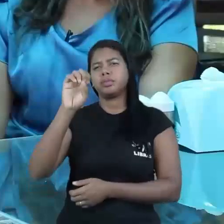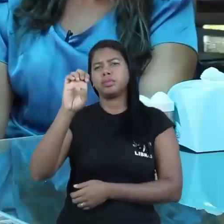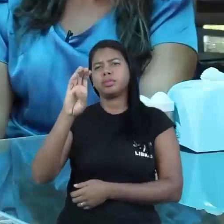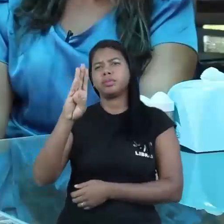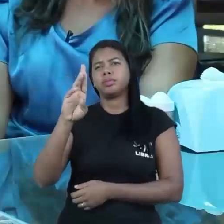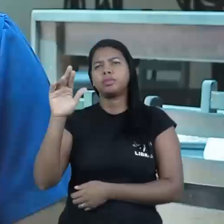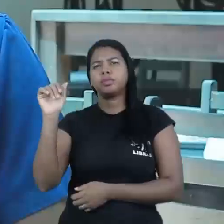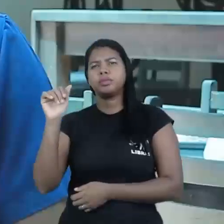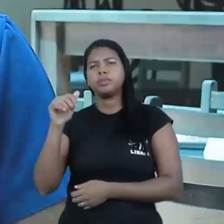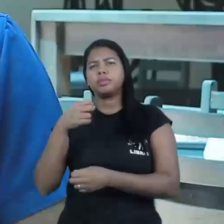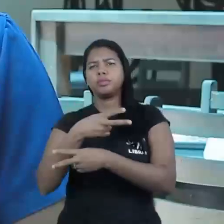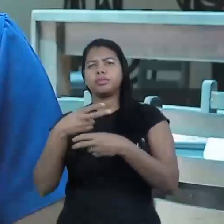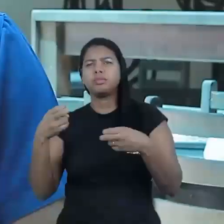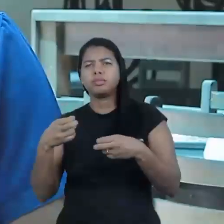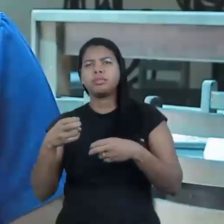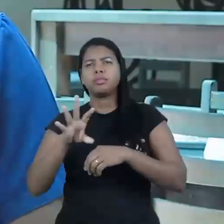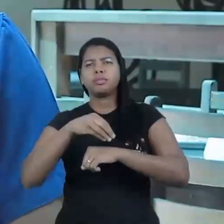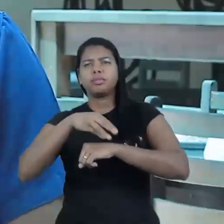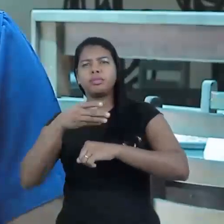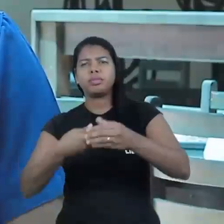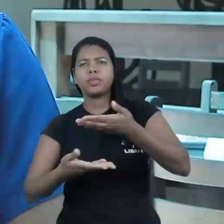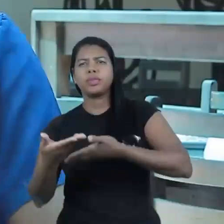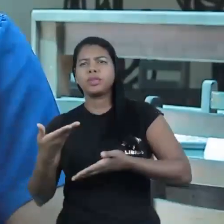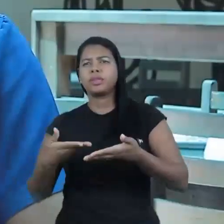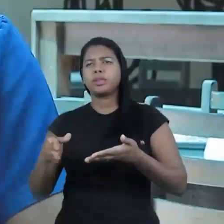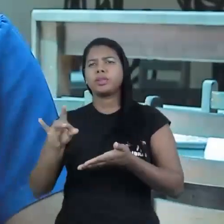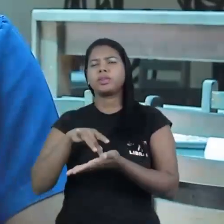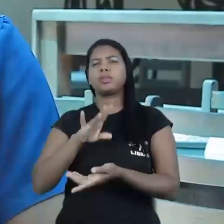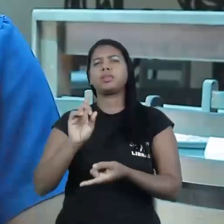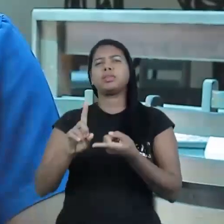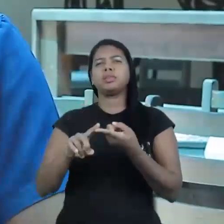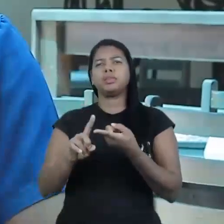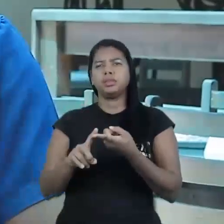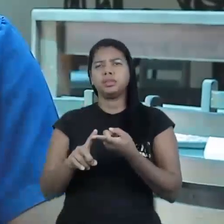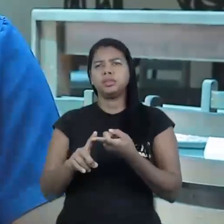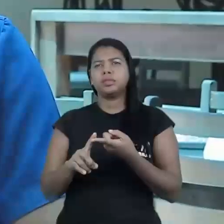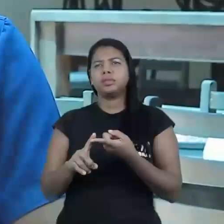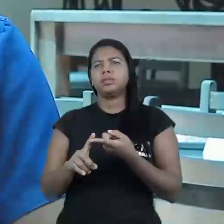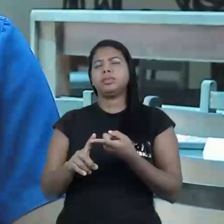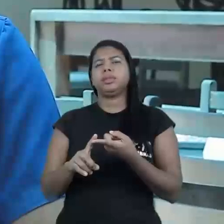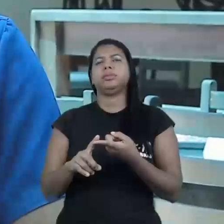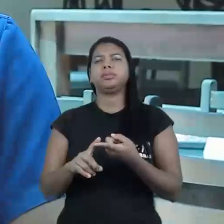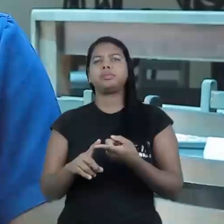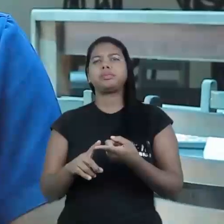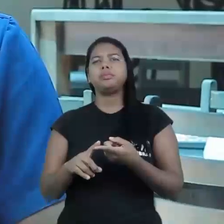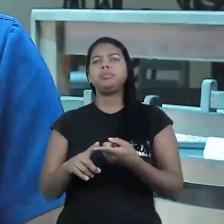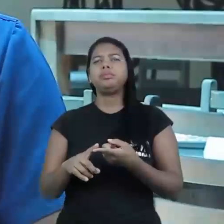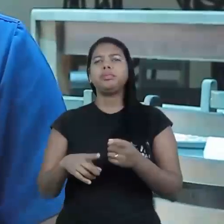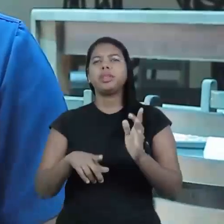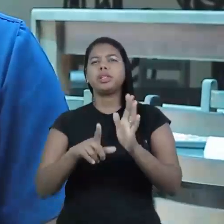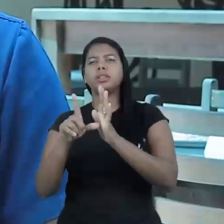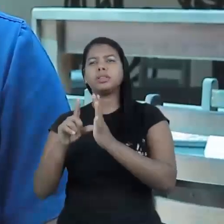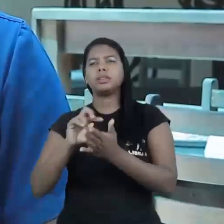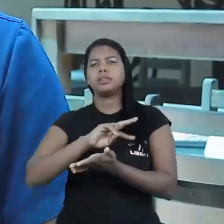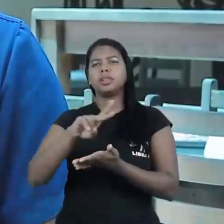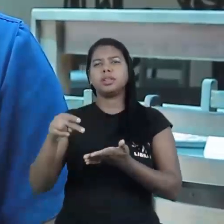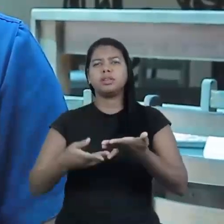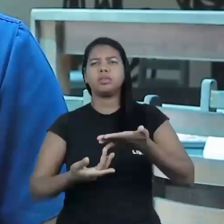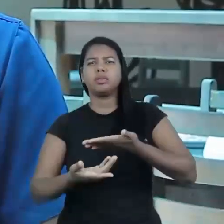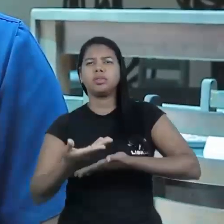eles surgiram parcerias, como foi a Ambev, que já era nosso fornecedor também de algumas coisas, parceiros, onde eles